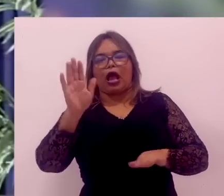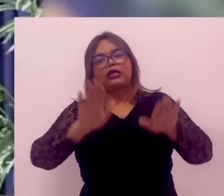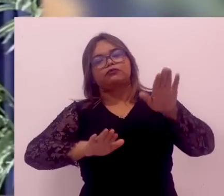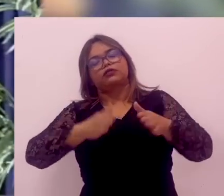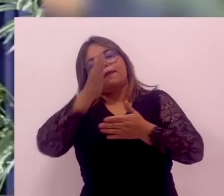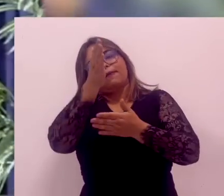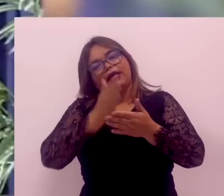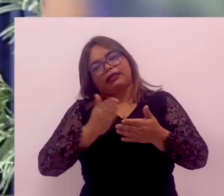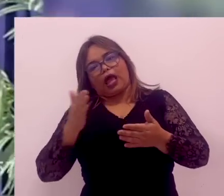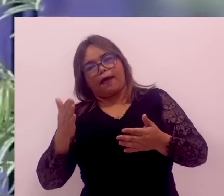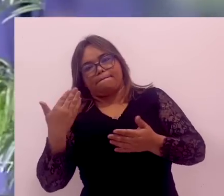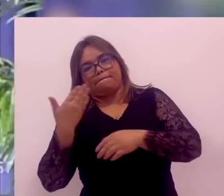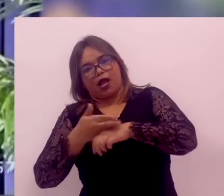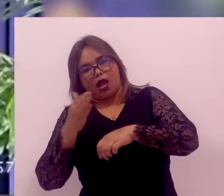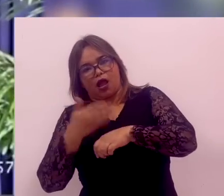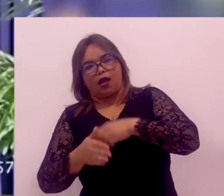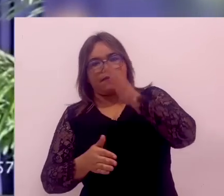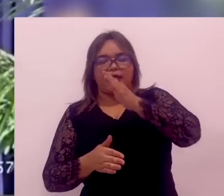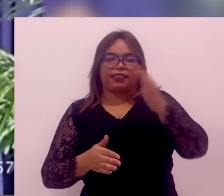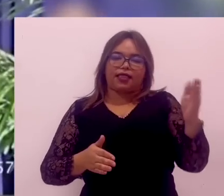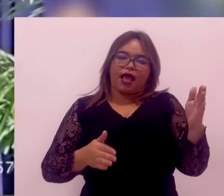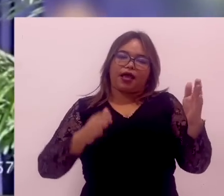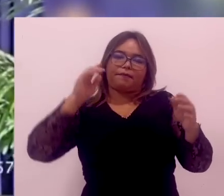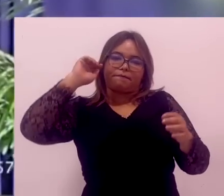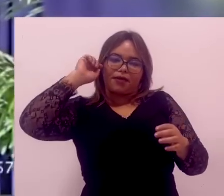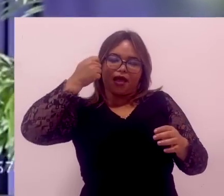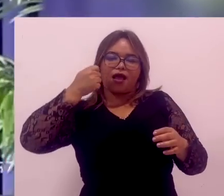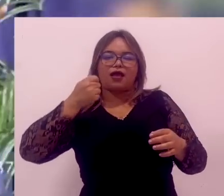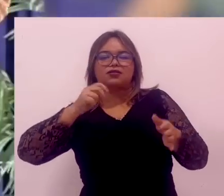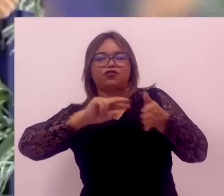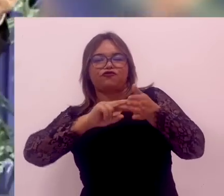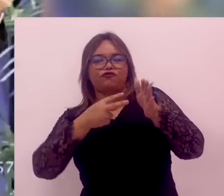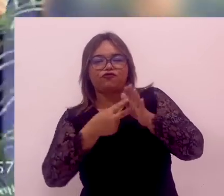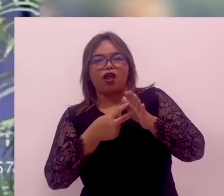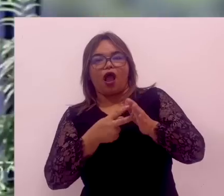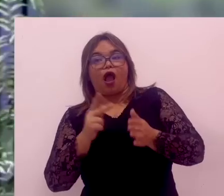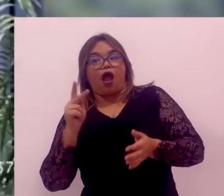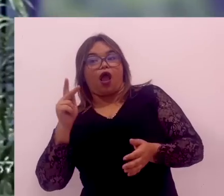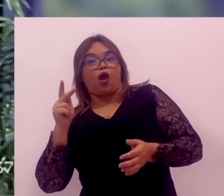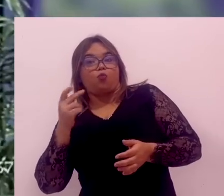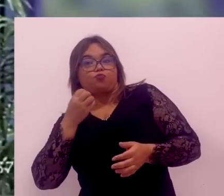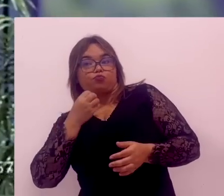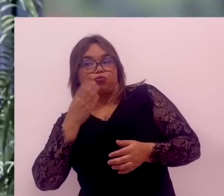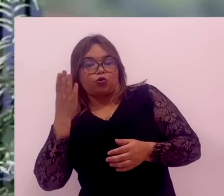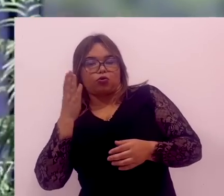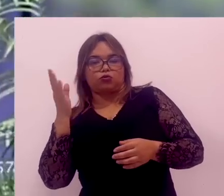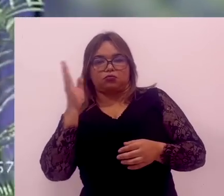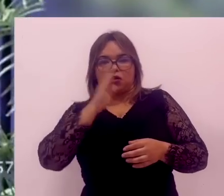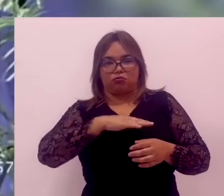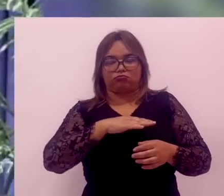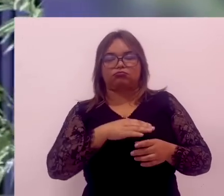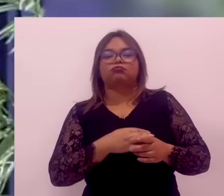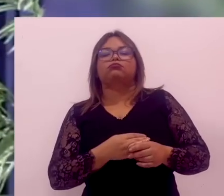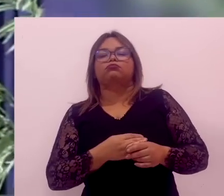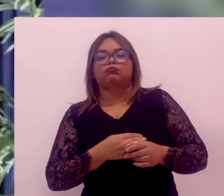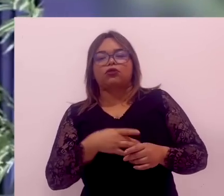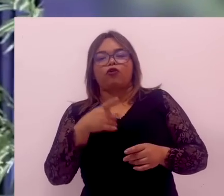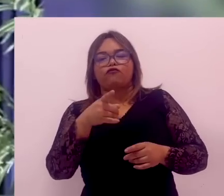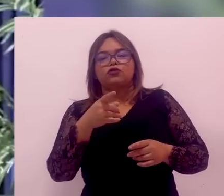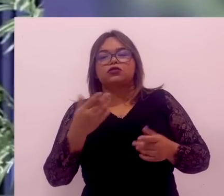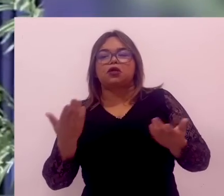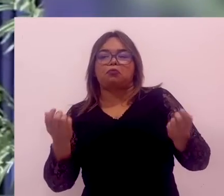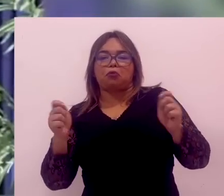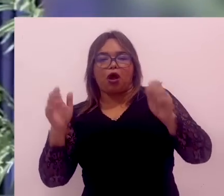conhecimento da luz e o conhecimento das trevas. E quer você adore o lado claro ou o lado escuro, isso não faz a